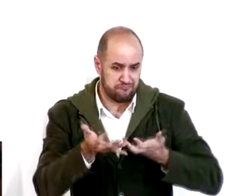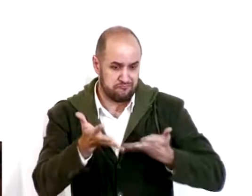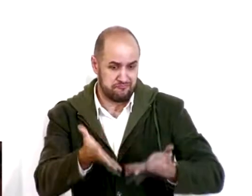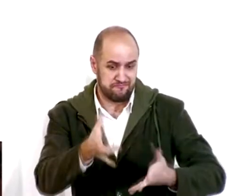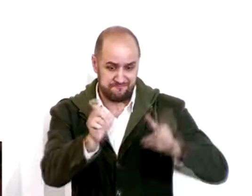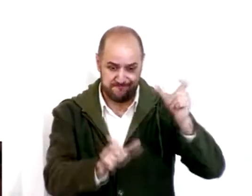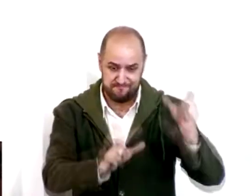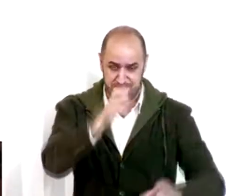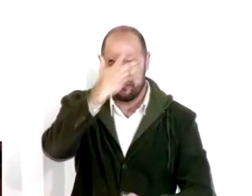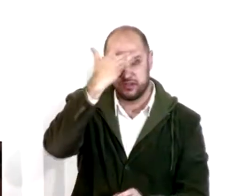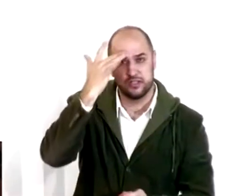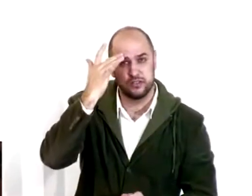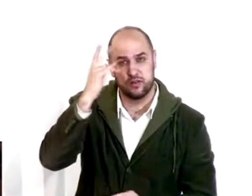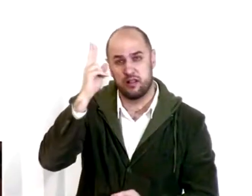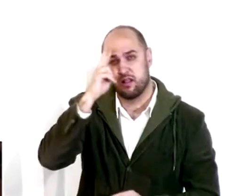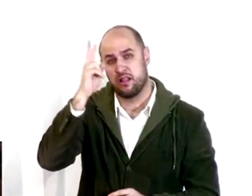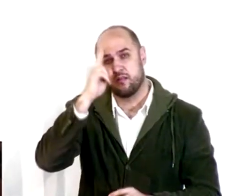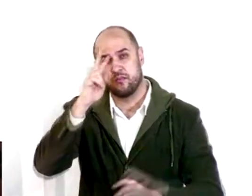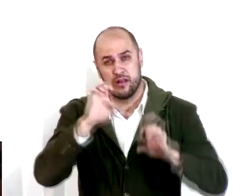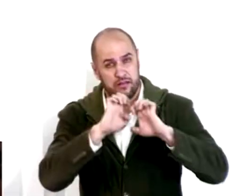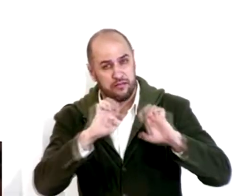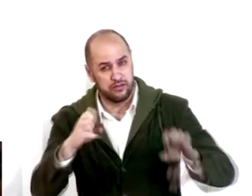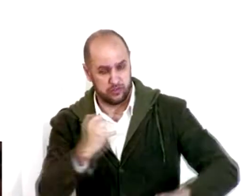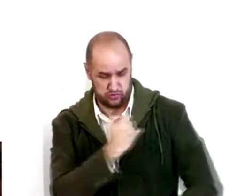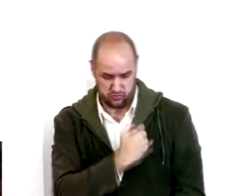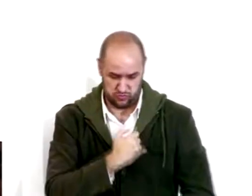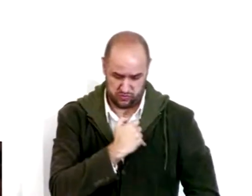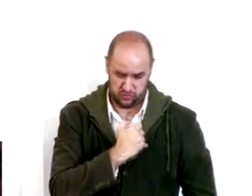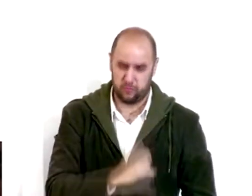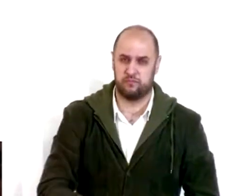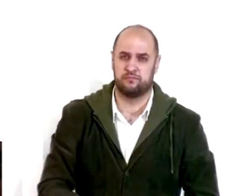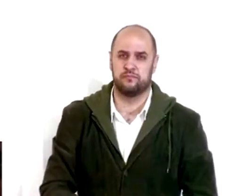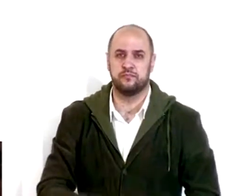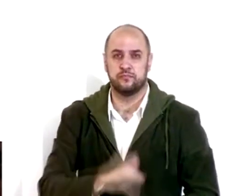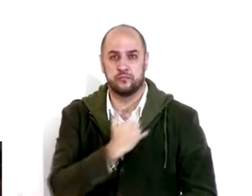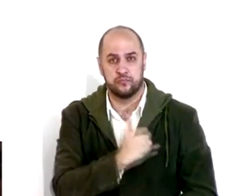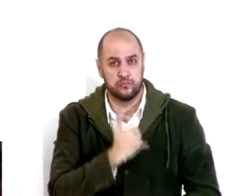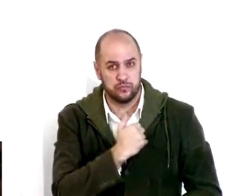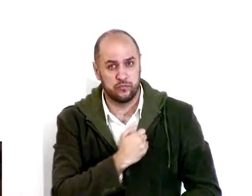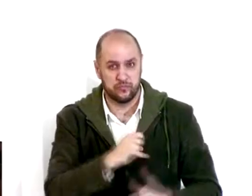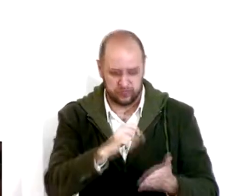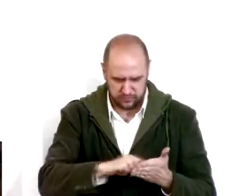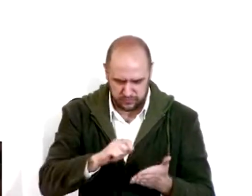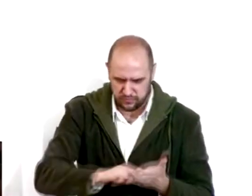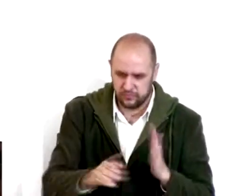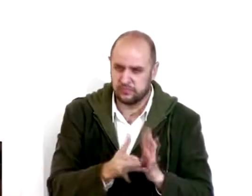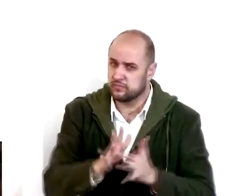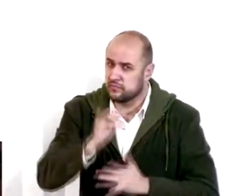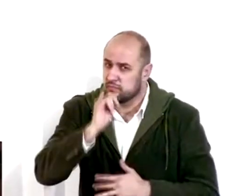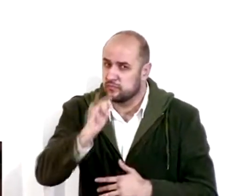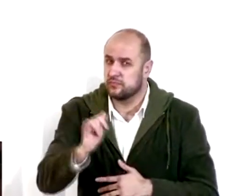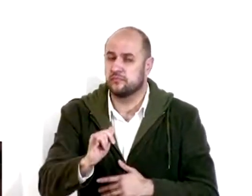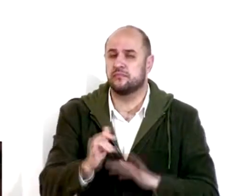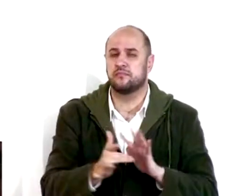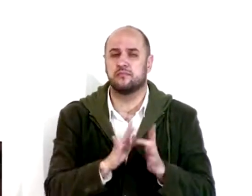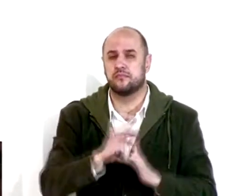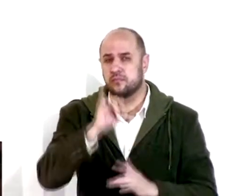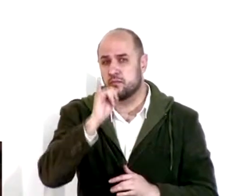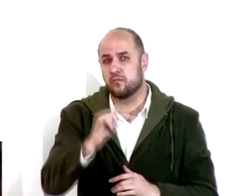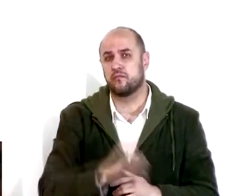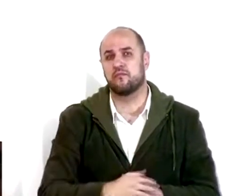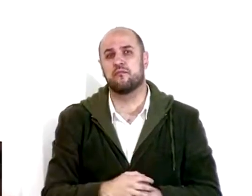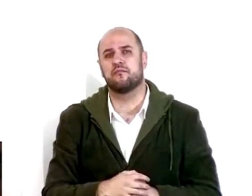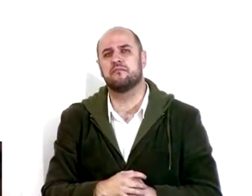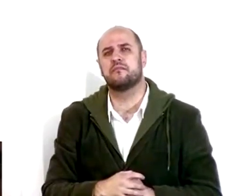homens. Lembram-se do Evangelho de João, quando ele registra as palavras de Cristo, quando Jesus diz: